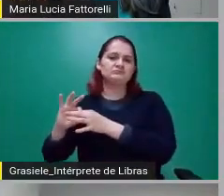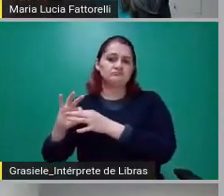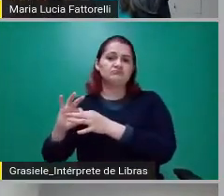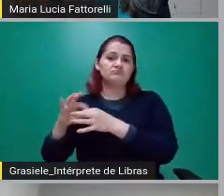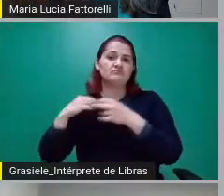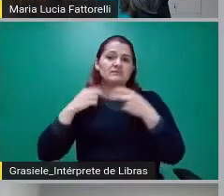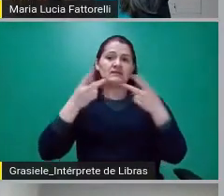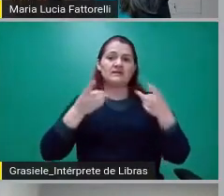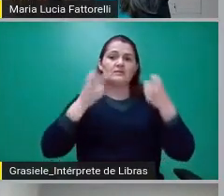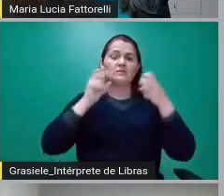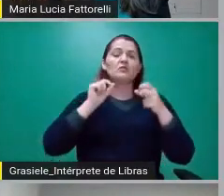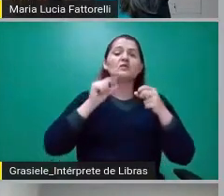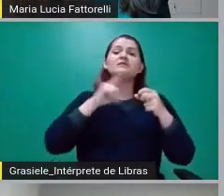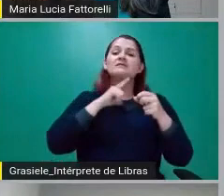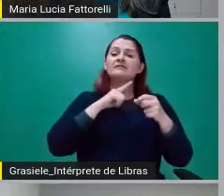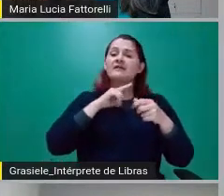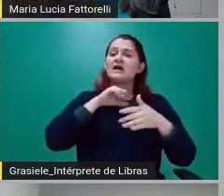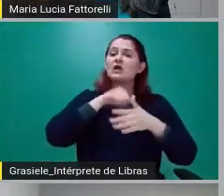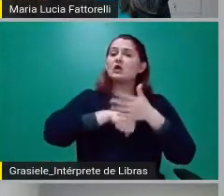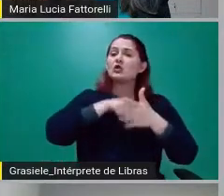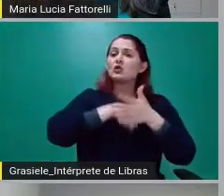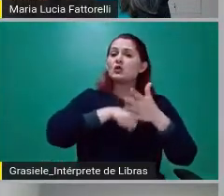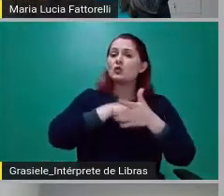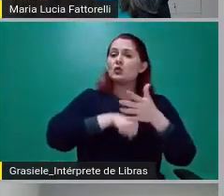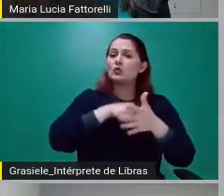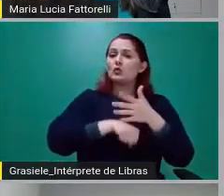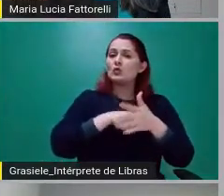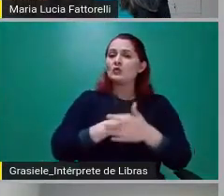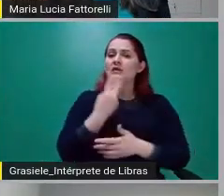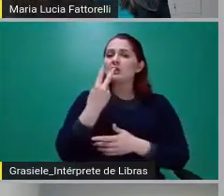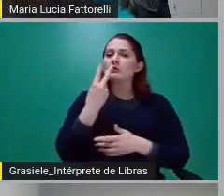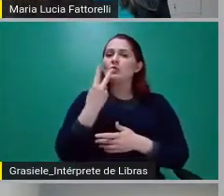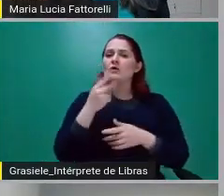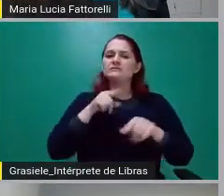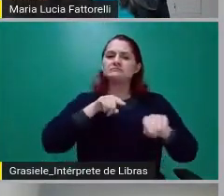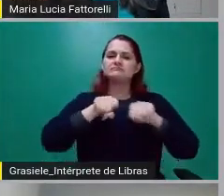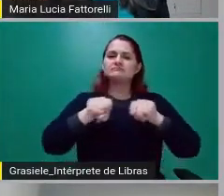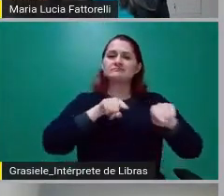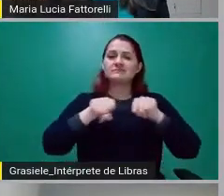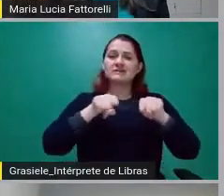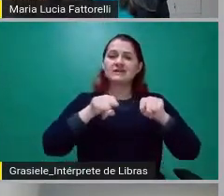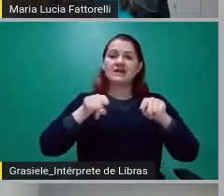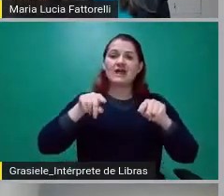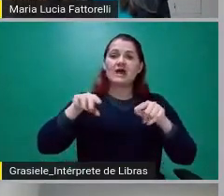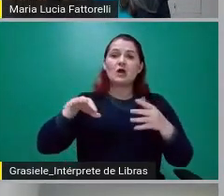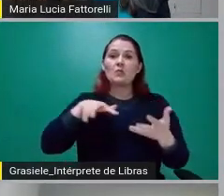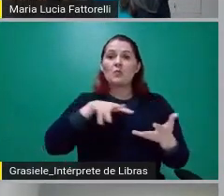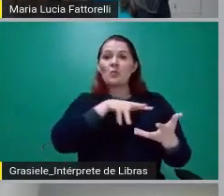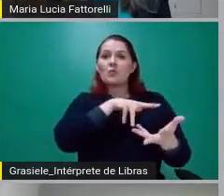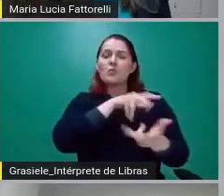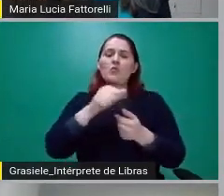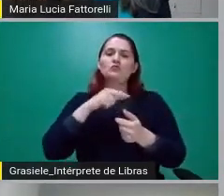uma luta entre duas forças globais